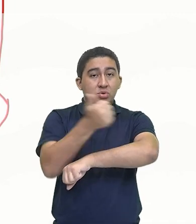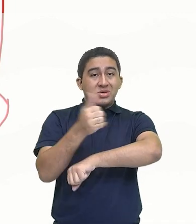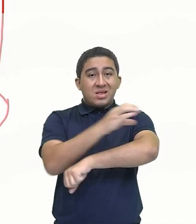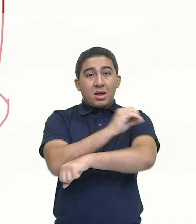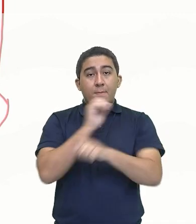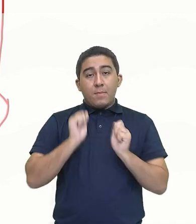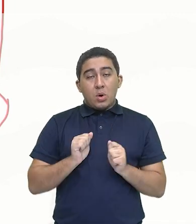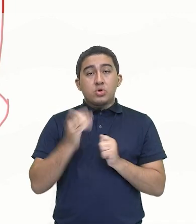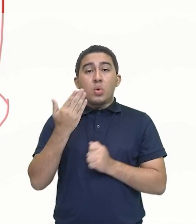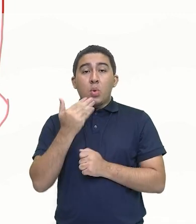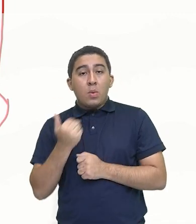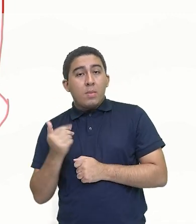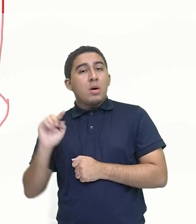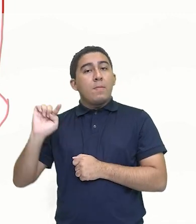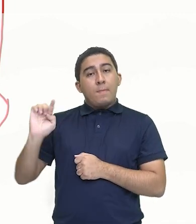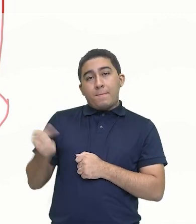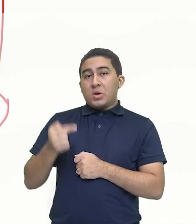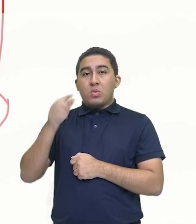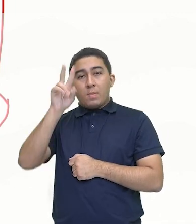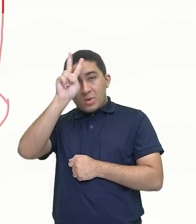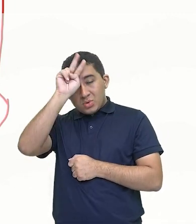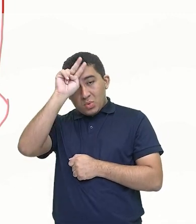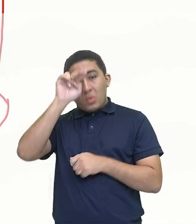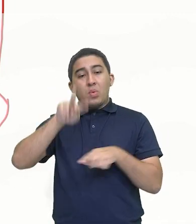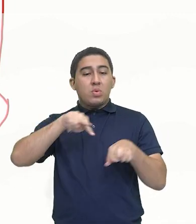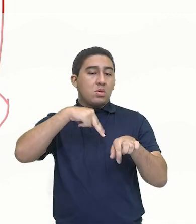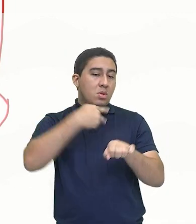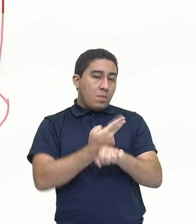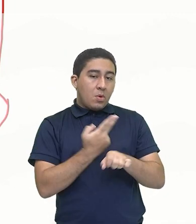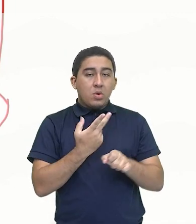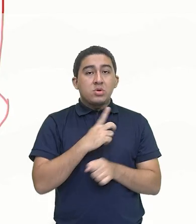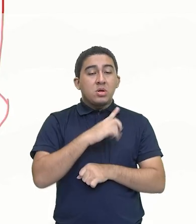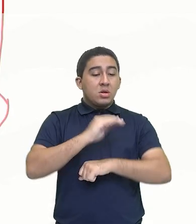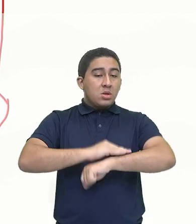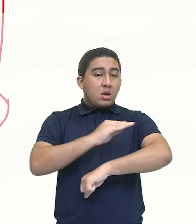assim sucessivamente, os sapos vão alimentar 10